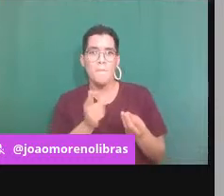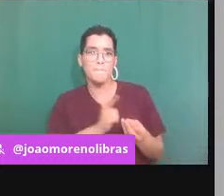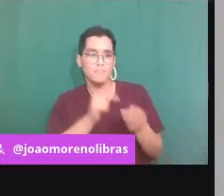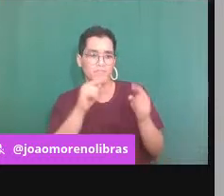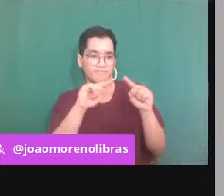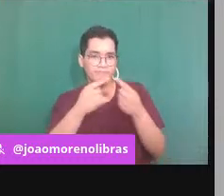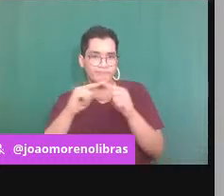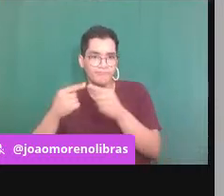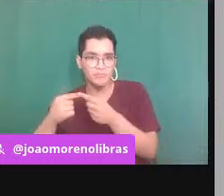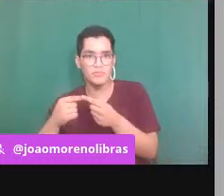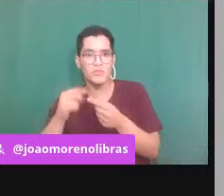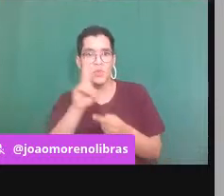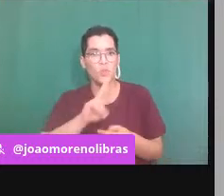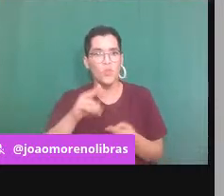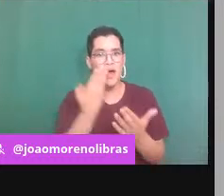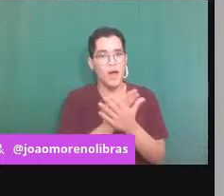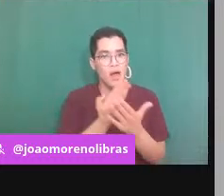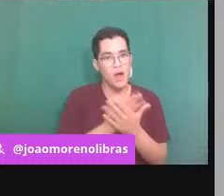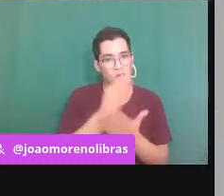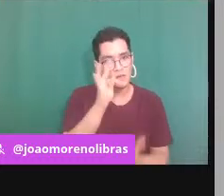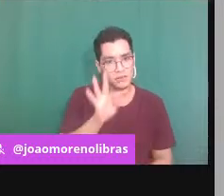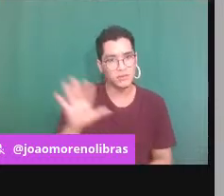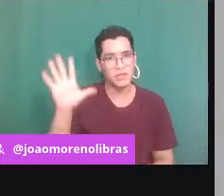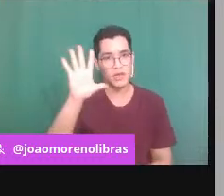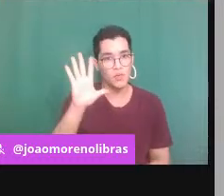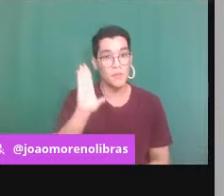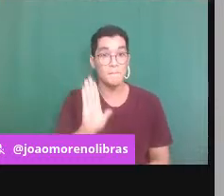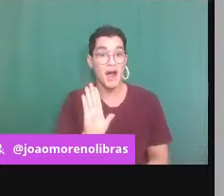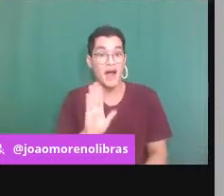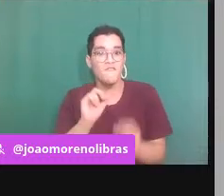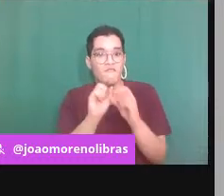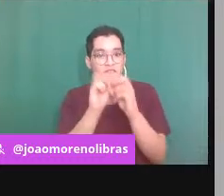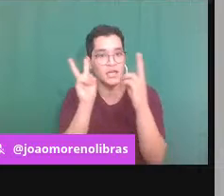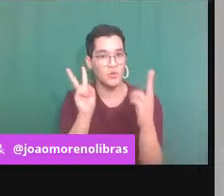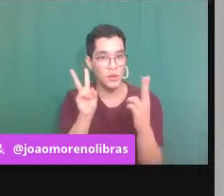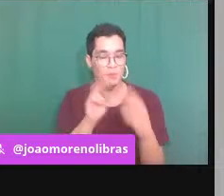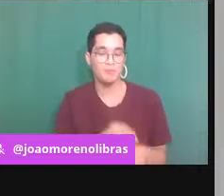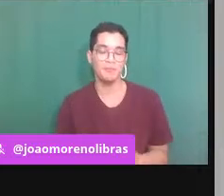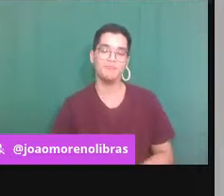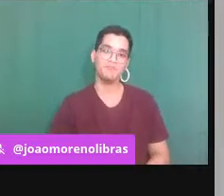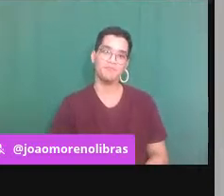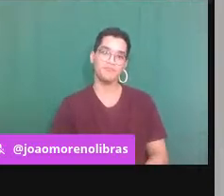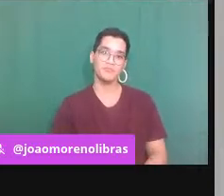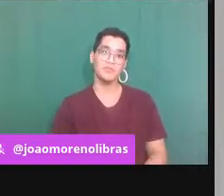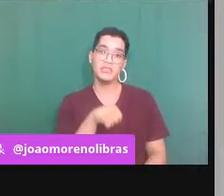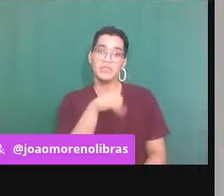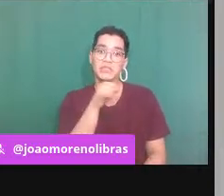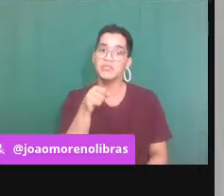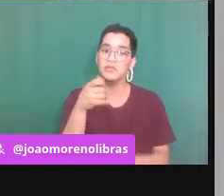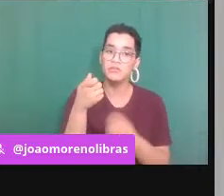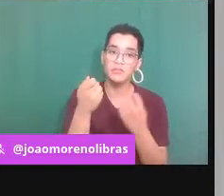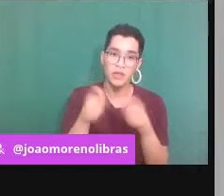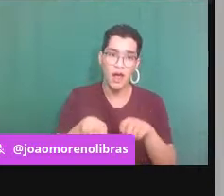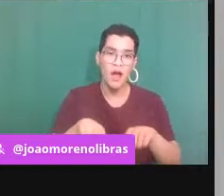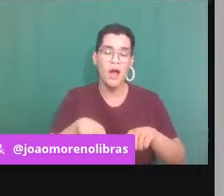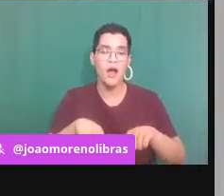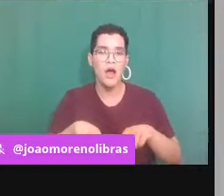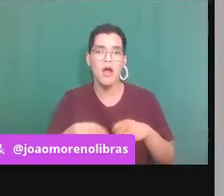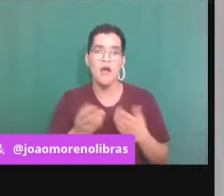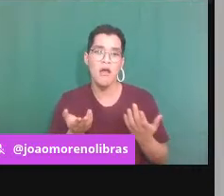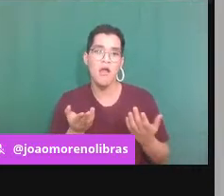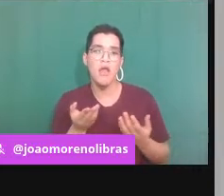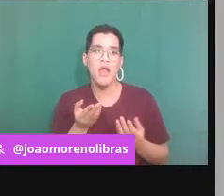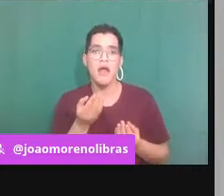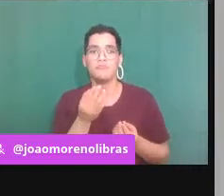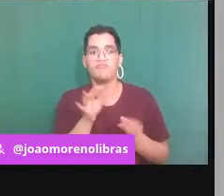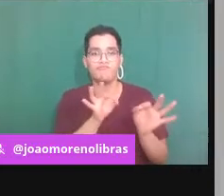aula teórica, como eu expliquei já anteriormente para vocês. E se seria possível propor procedimentos para a escrita de aula